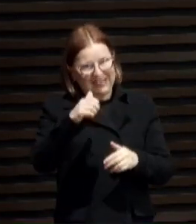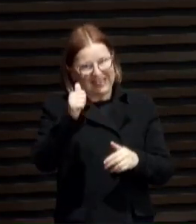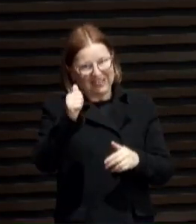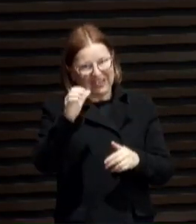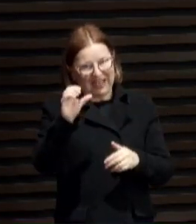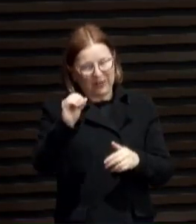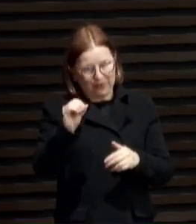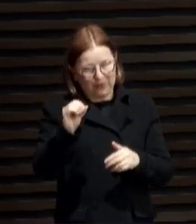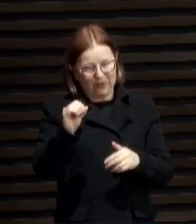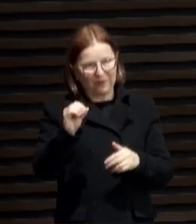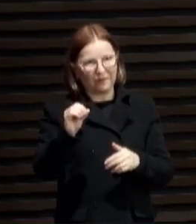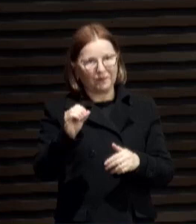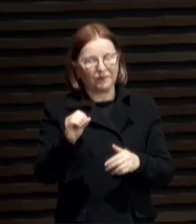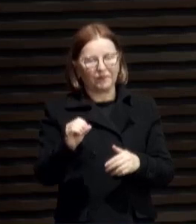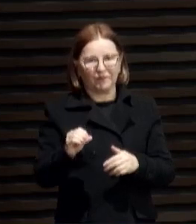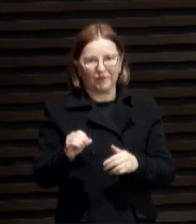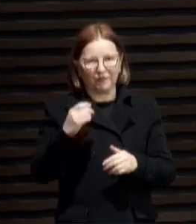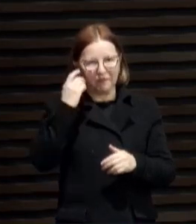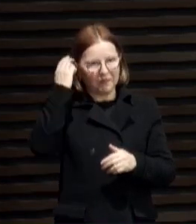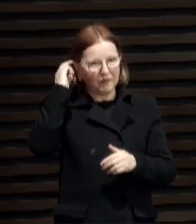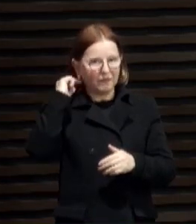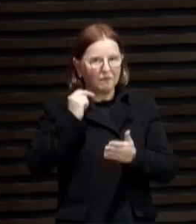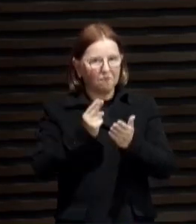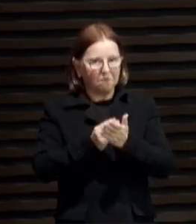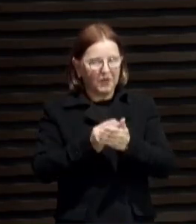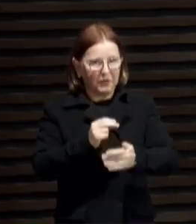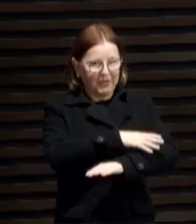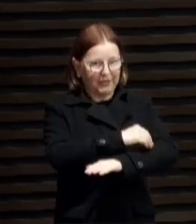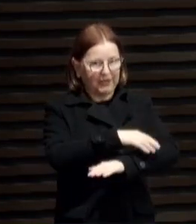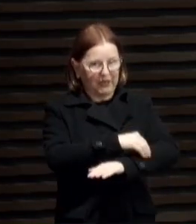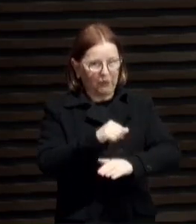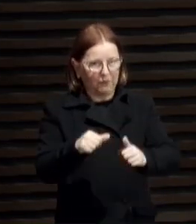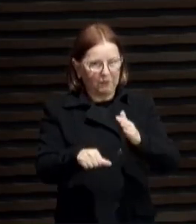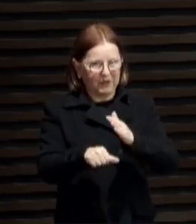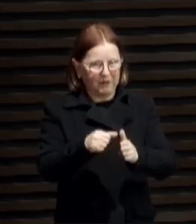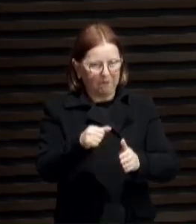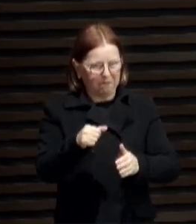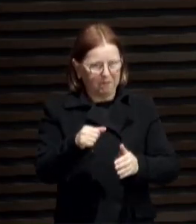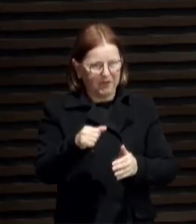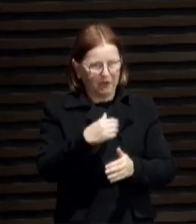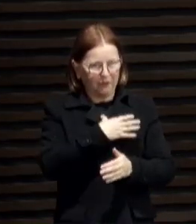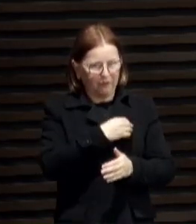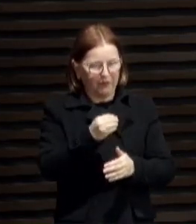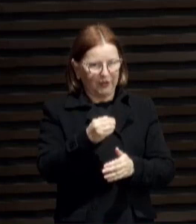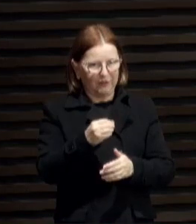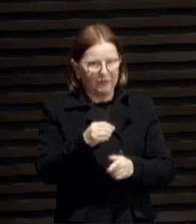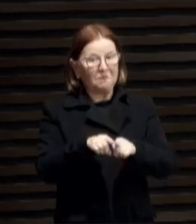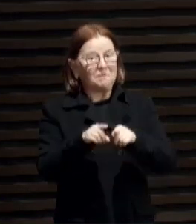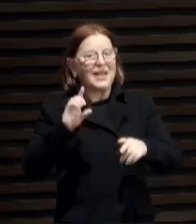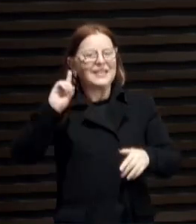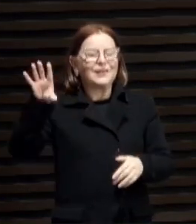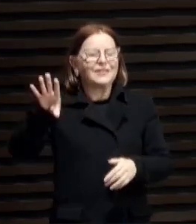Apesar de Esaú ser o primogênito, Deus não se ateve à primogenitura de Esaú, mas Ele amou